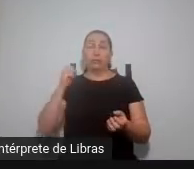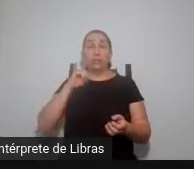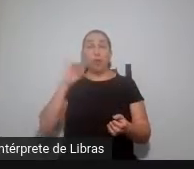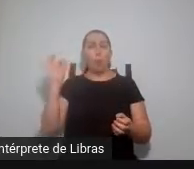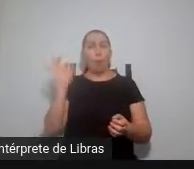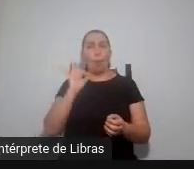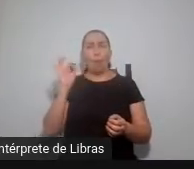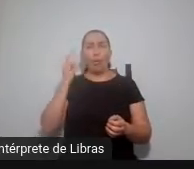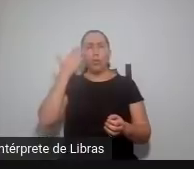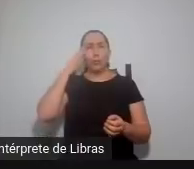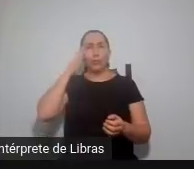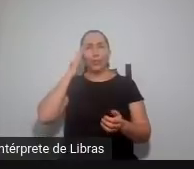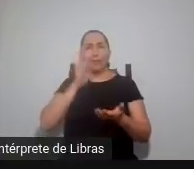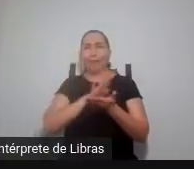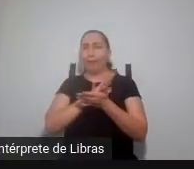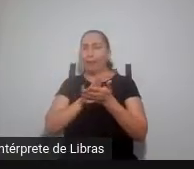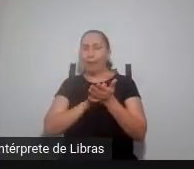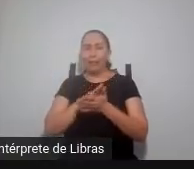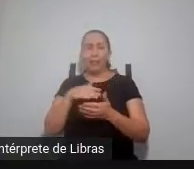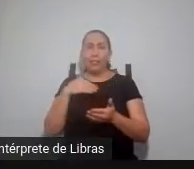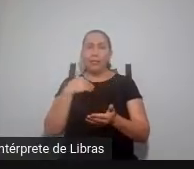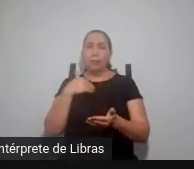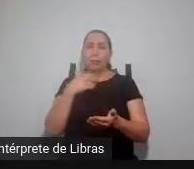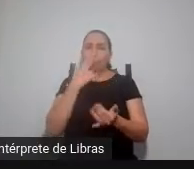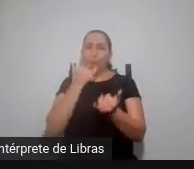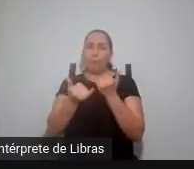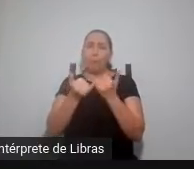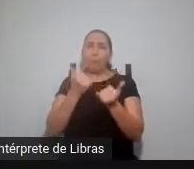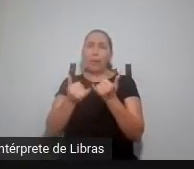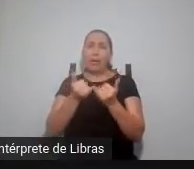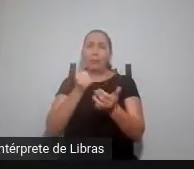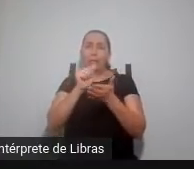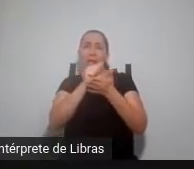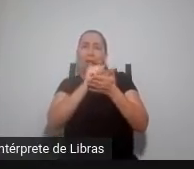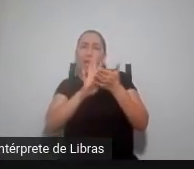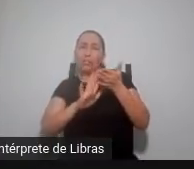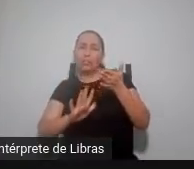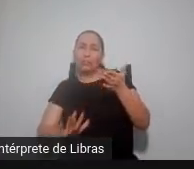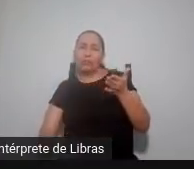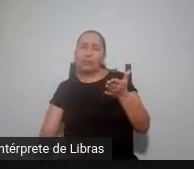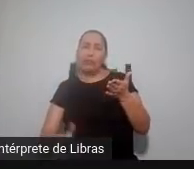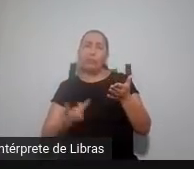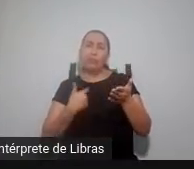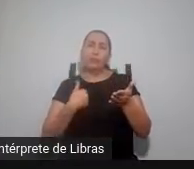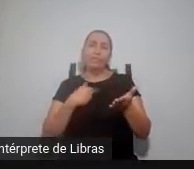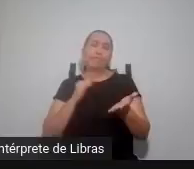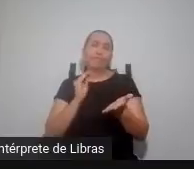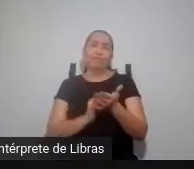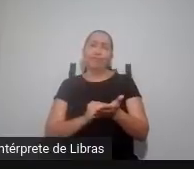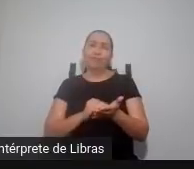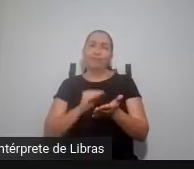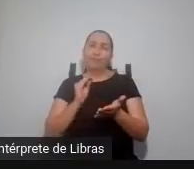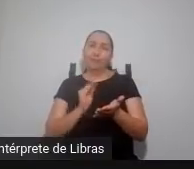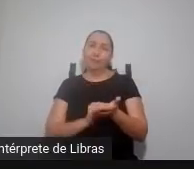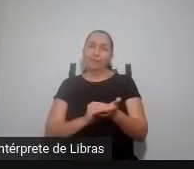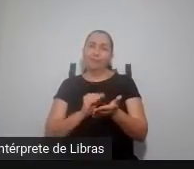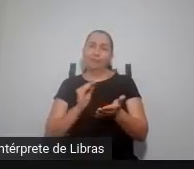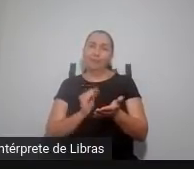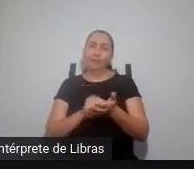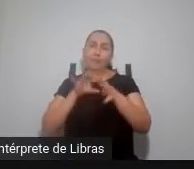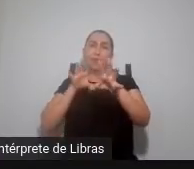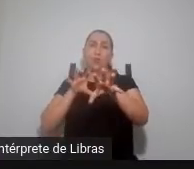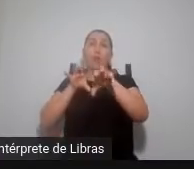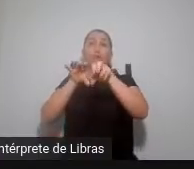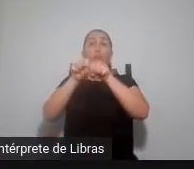tanto faz, é uma atividade mecânica. Em nome de uma ludicidade, não acho que é uma boa escolha. Então, formação de